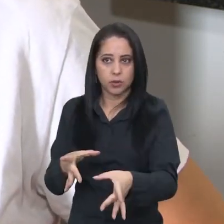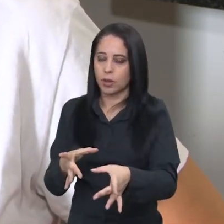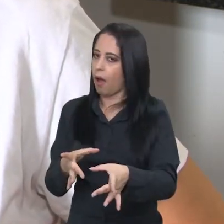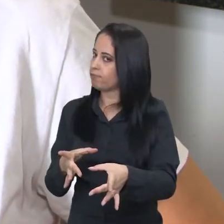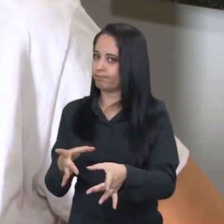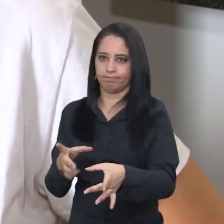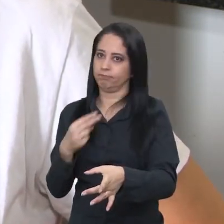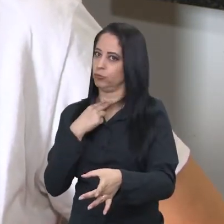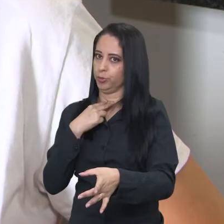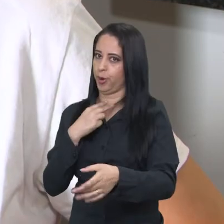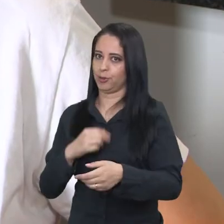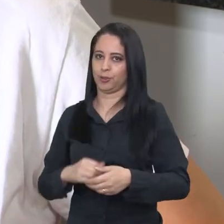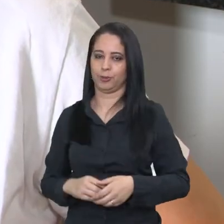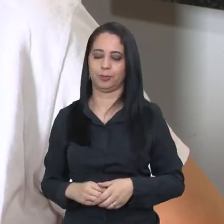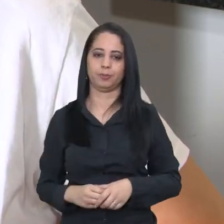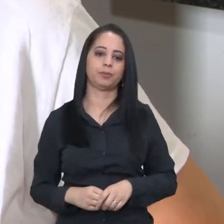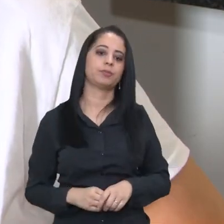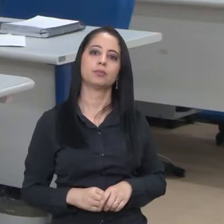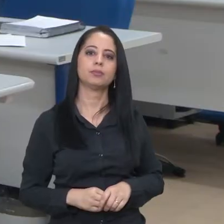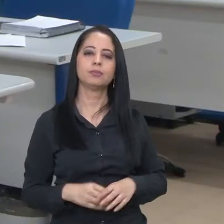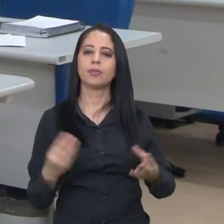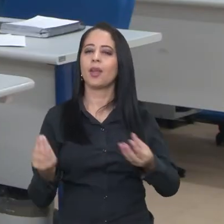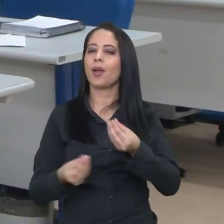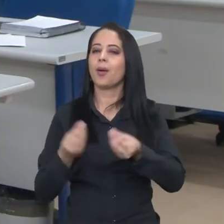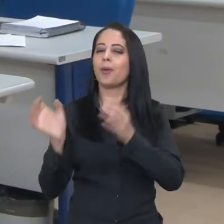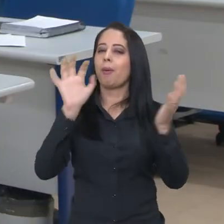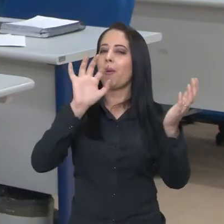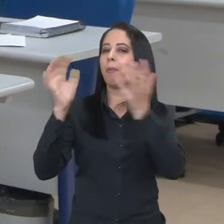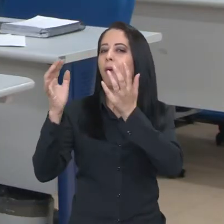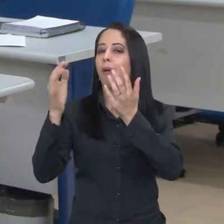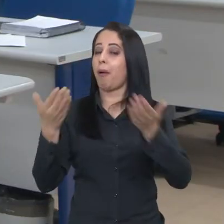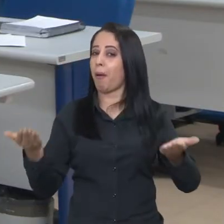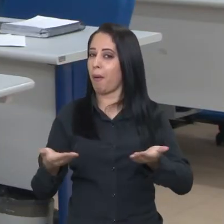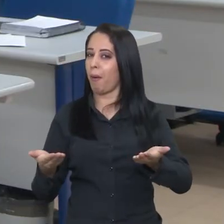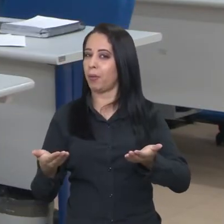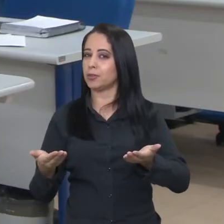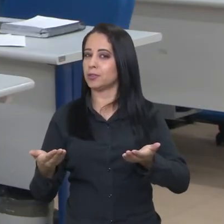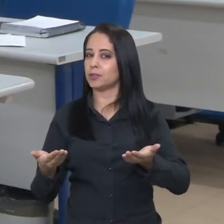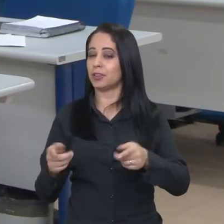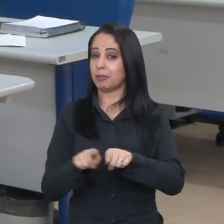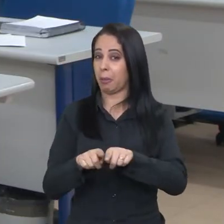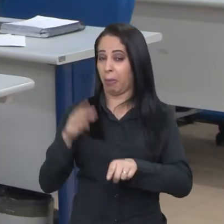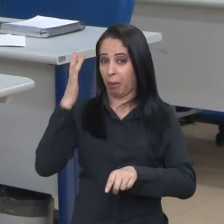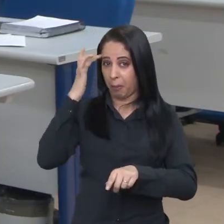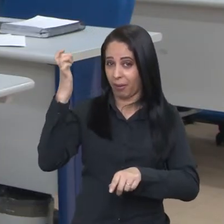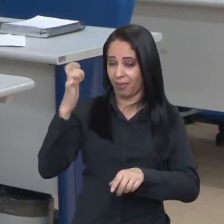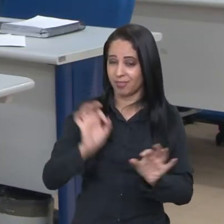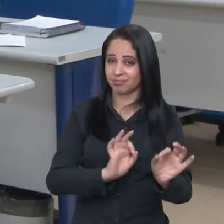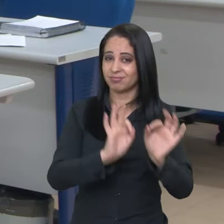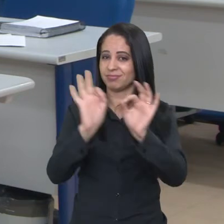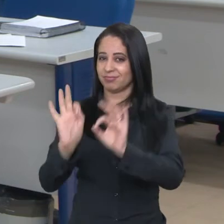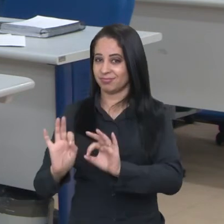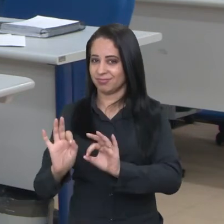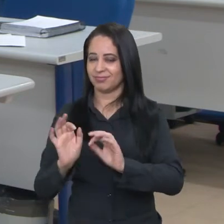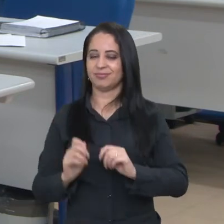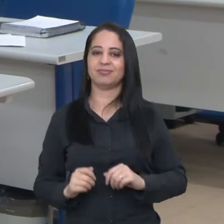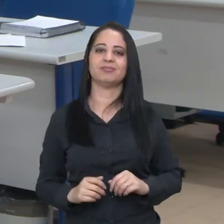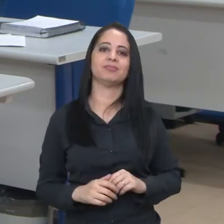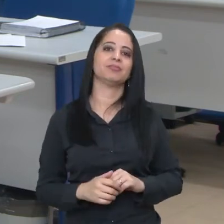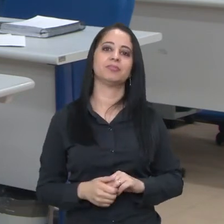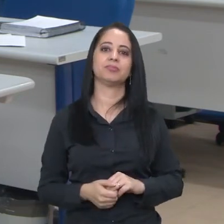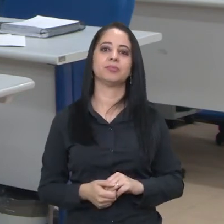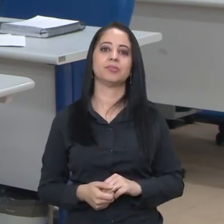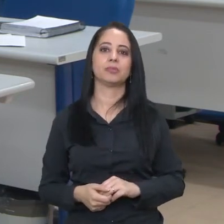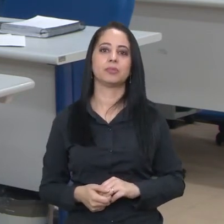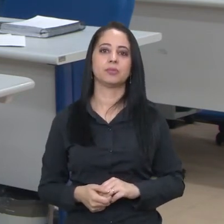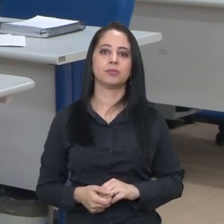e nunca abandonar o tratamento. E como será que vão ficar as temperaturas na tarde desta terça e também amanhã? Isso a gente